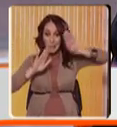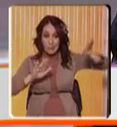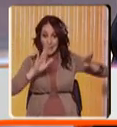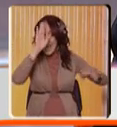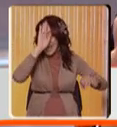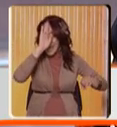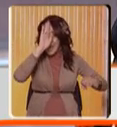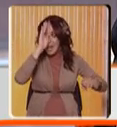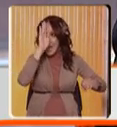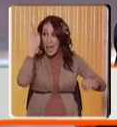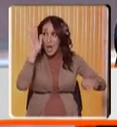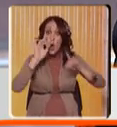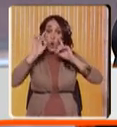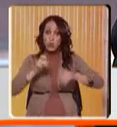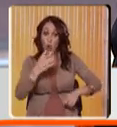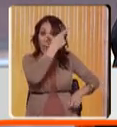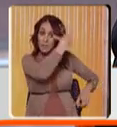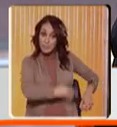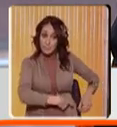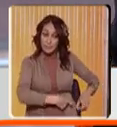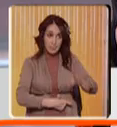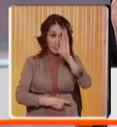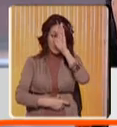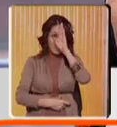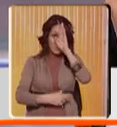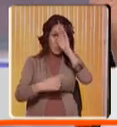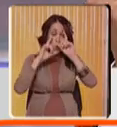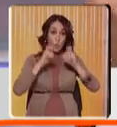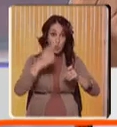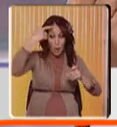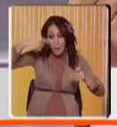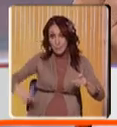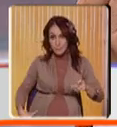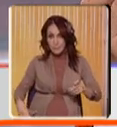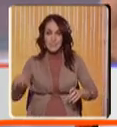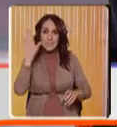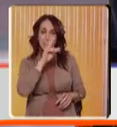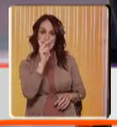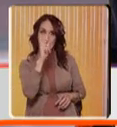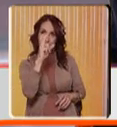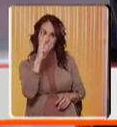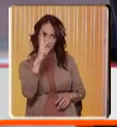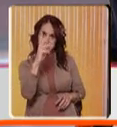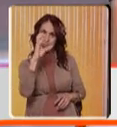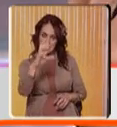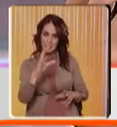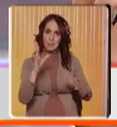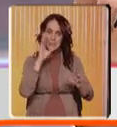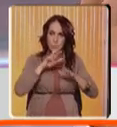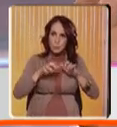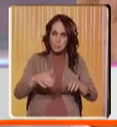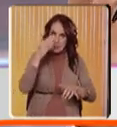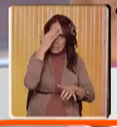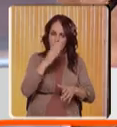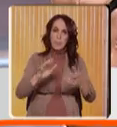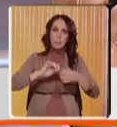controla o lado esquerdo, ponto final. O lado esquerdo controla o lado direito, ponto final. Quando há um AVC ou quando há um tumor cerebral ou quando há algo que afeta